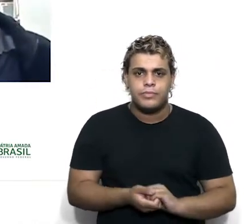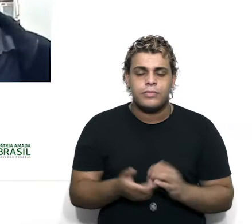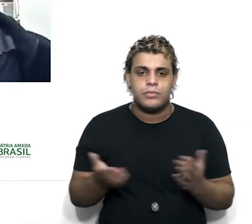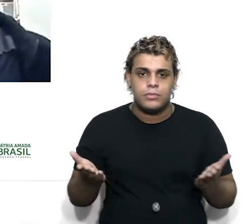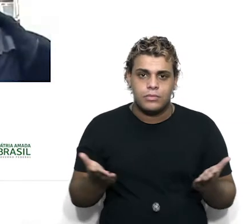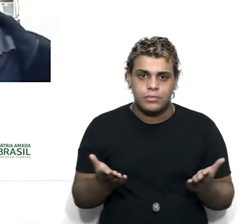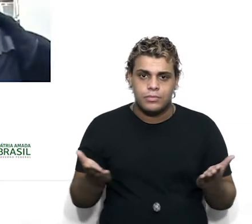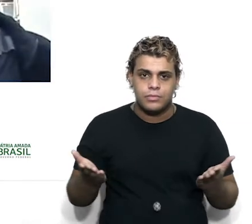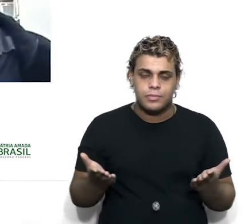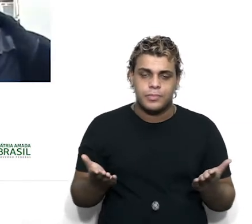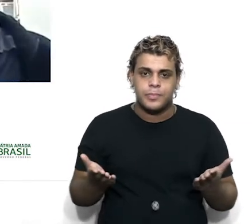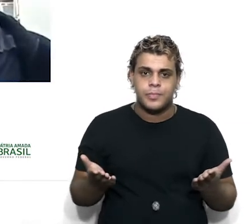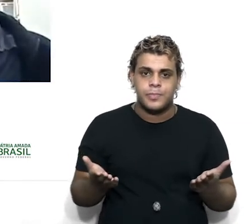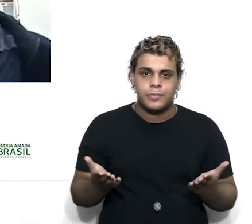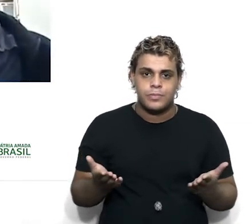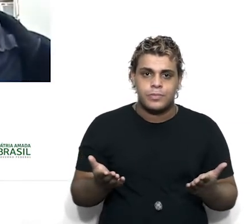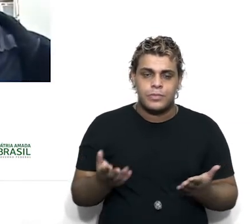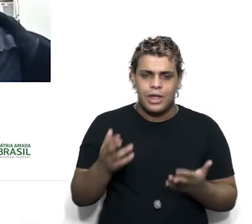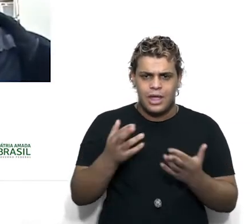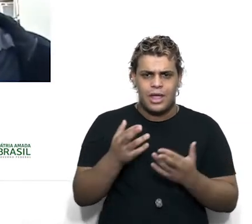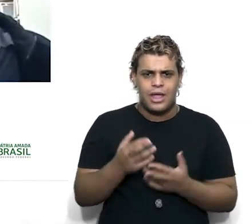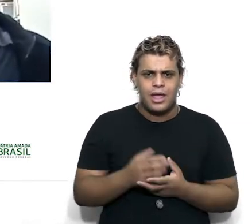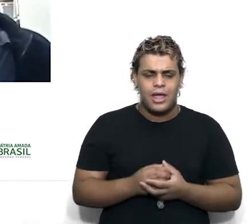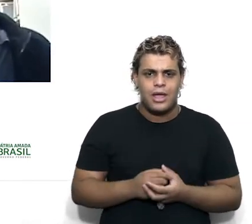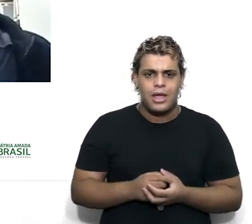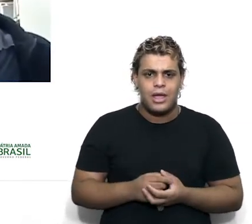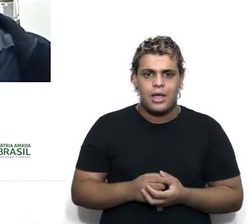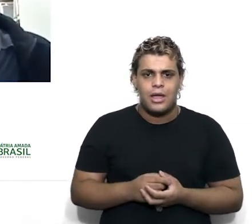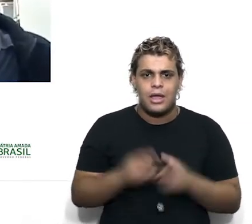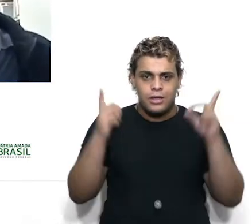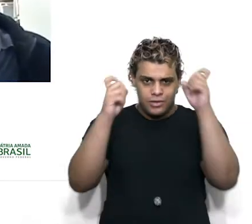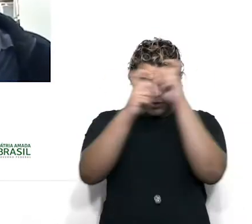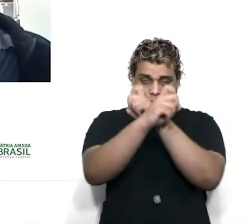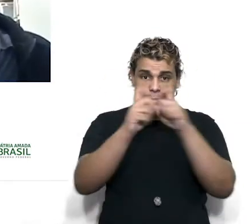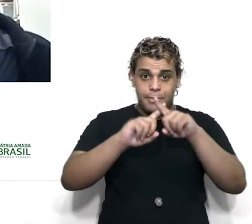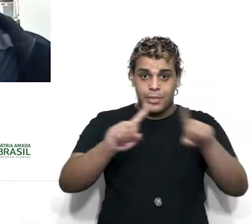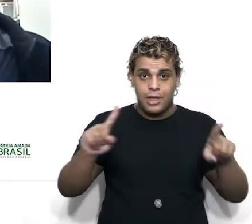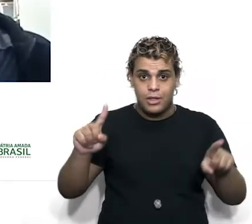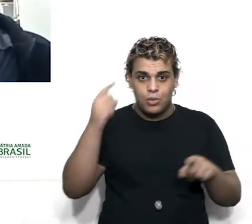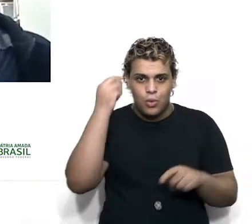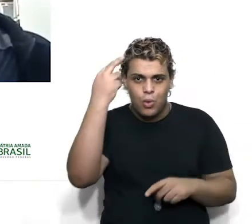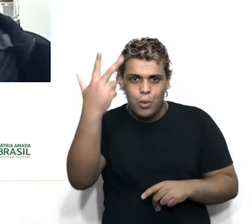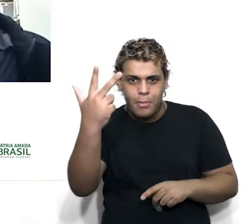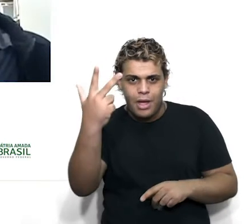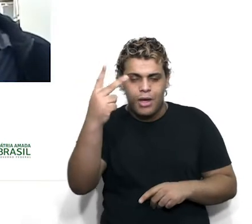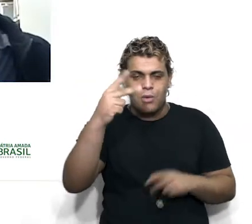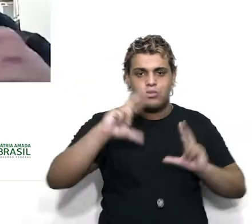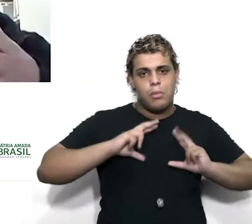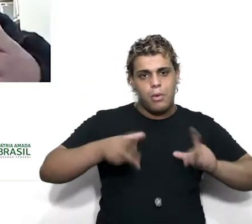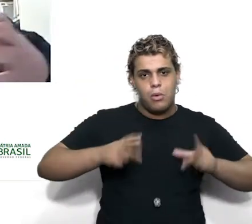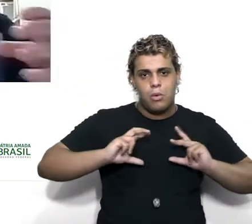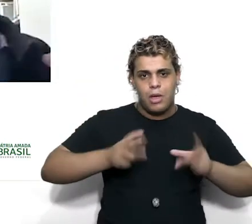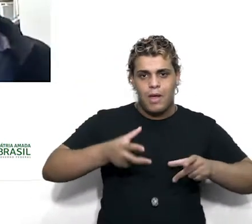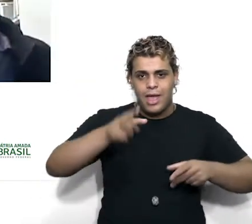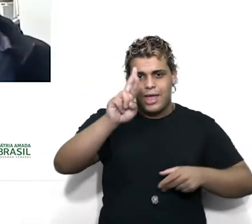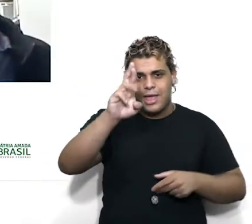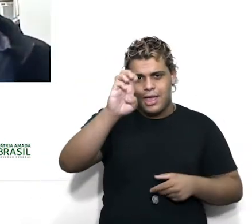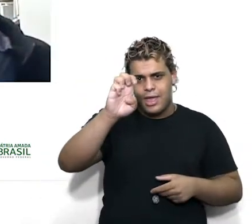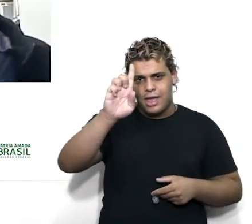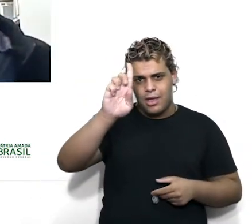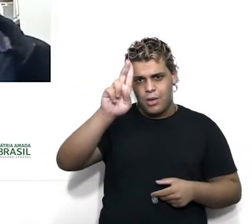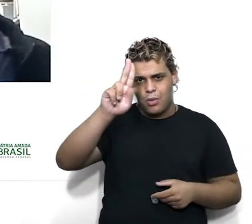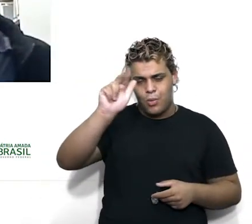uns sádicos extra. Mas o normal em Portugal eram umas reguadas, ou seja, a régua